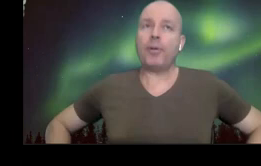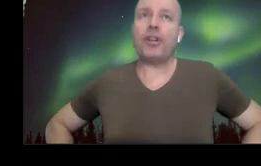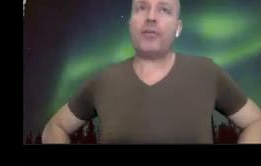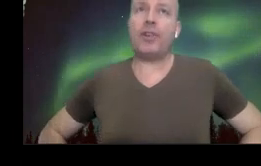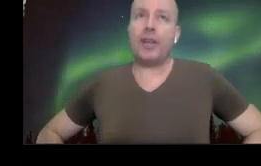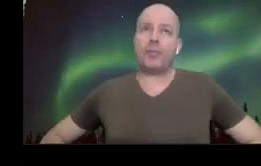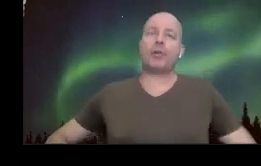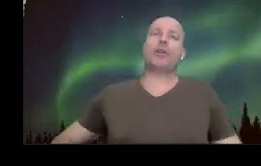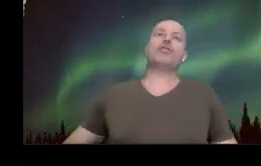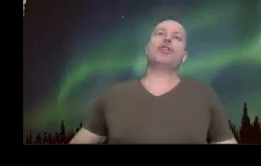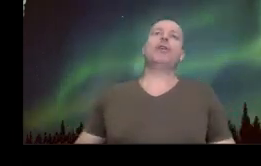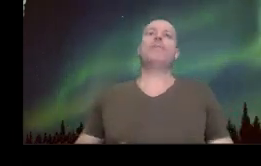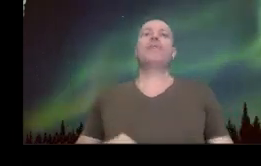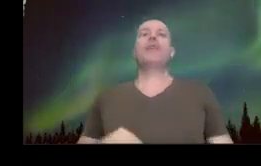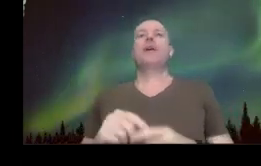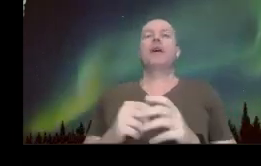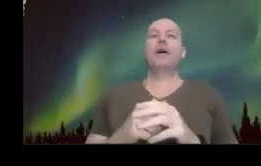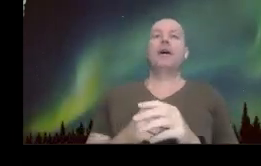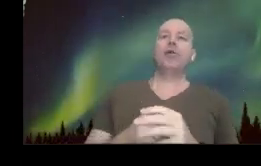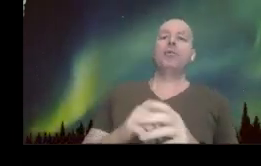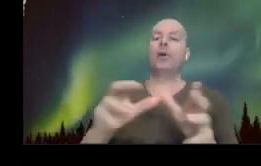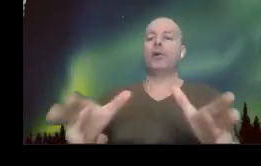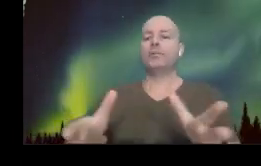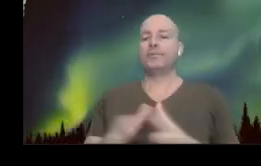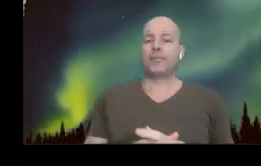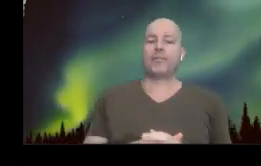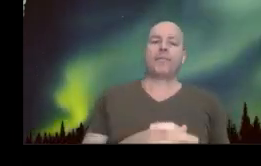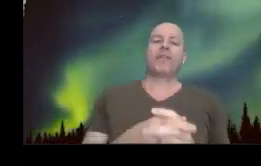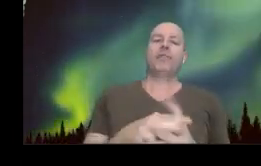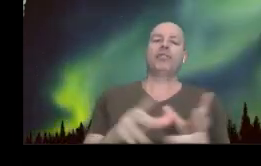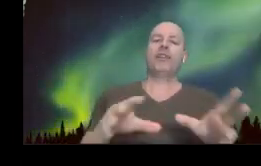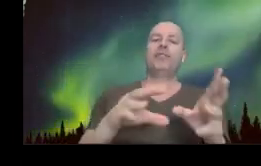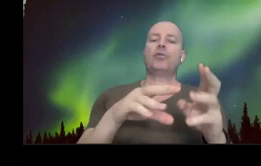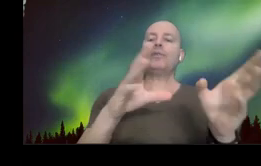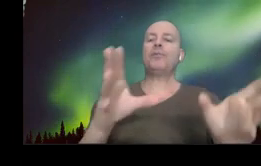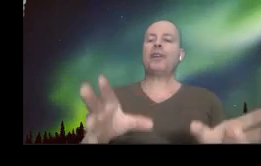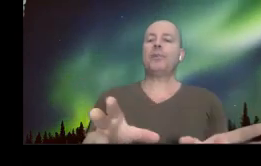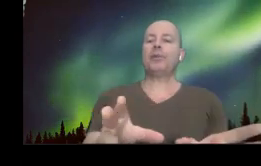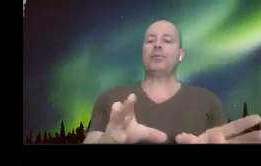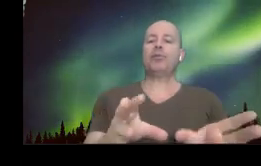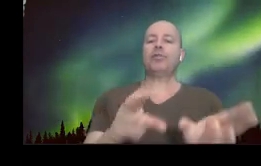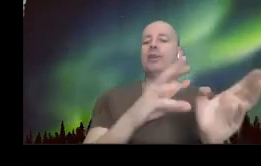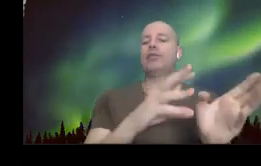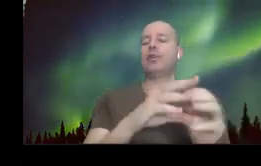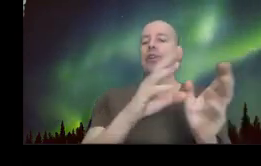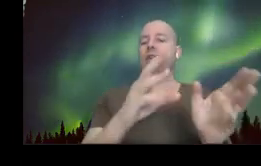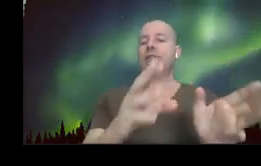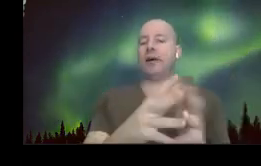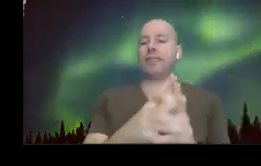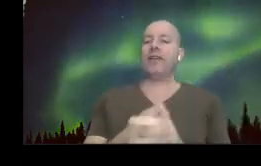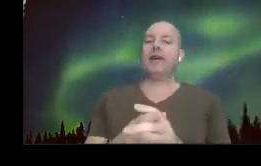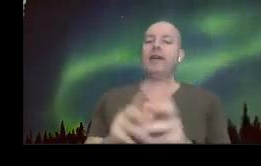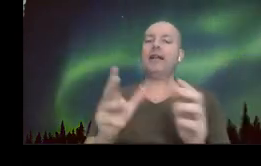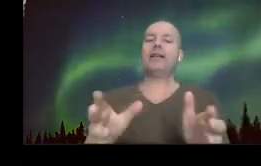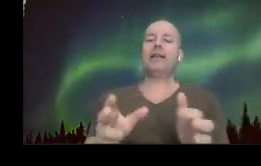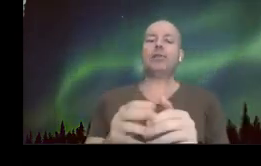tem, vamos imaginar que você queira proteger o mico-leão. Você tem esses quatro fragmentos grandes onde ele